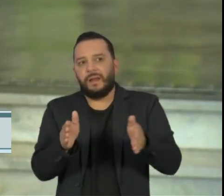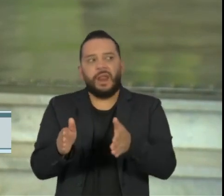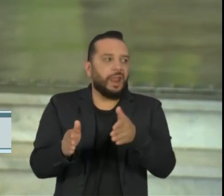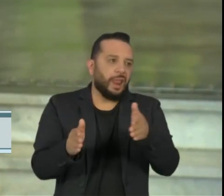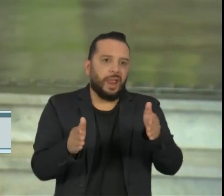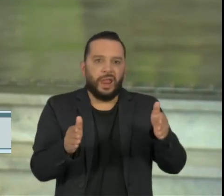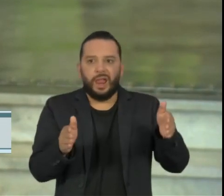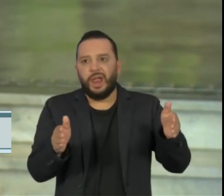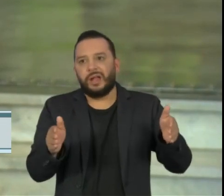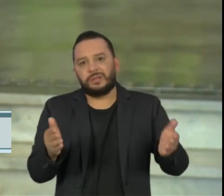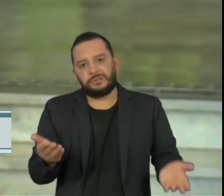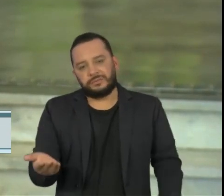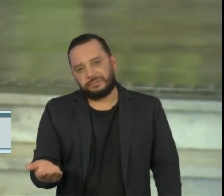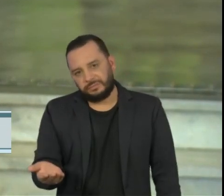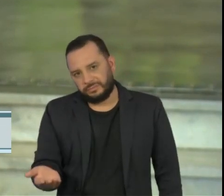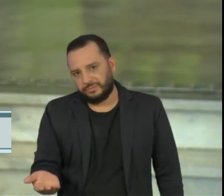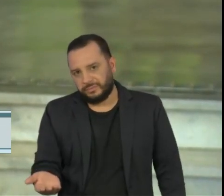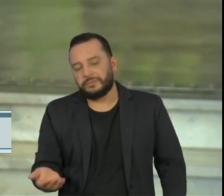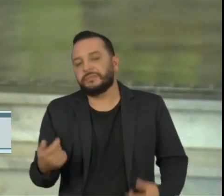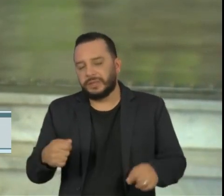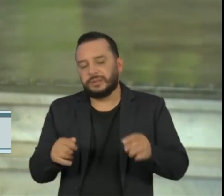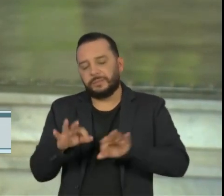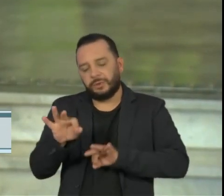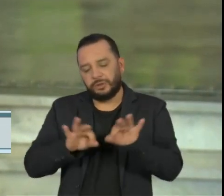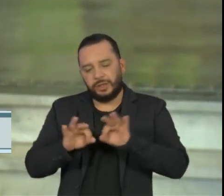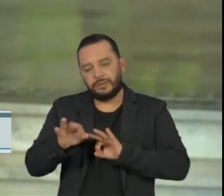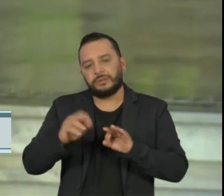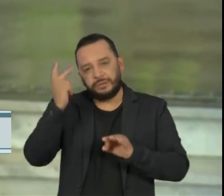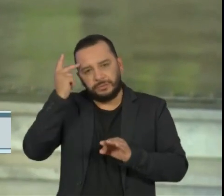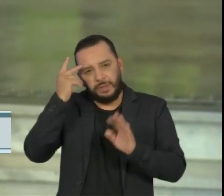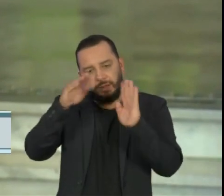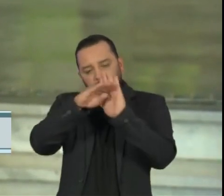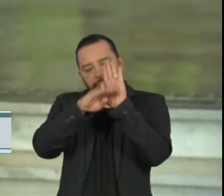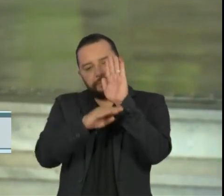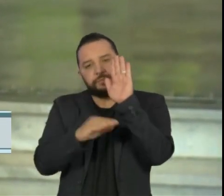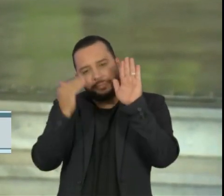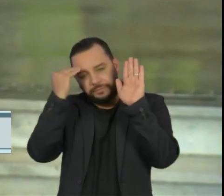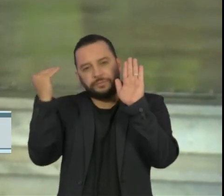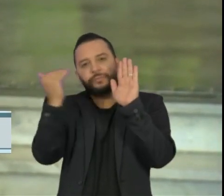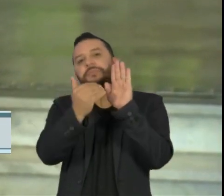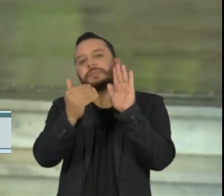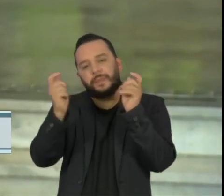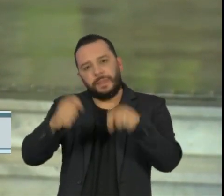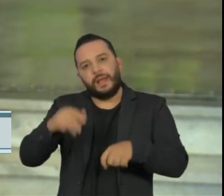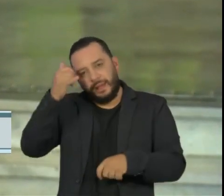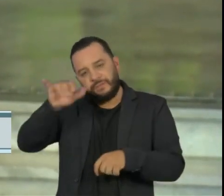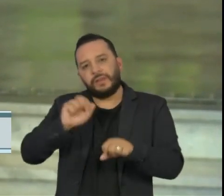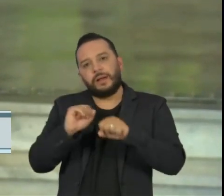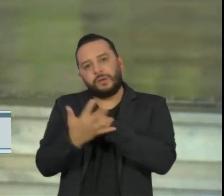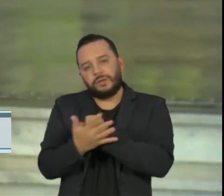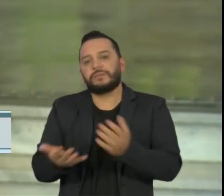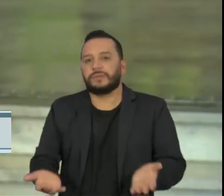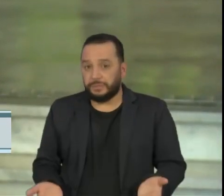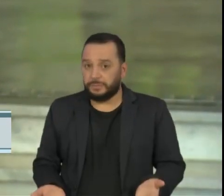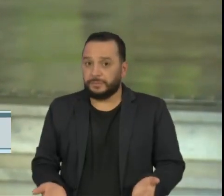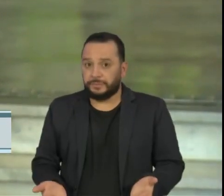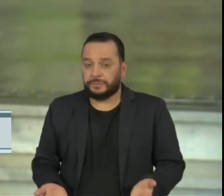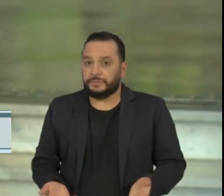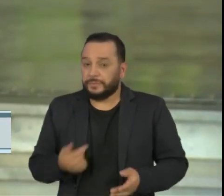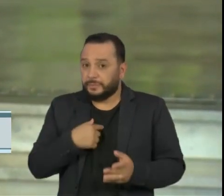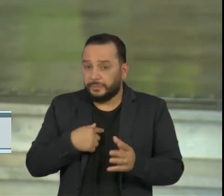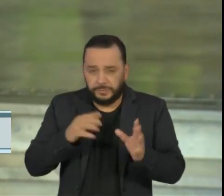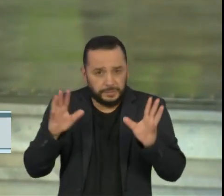Então, é muito importante a gente seguir aquele momento para que a gente possa sair mais rápido. Então, a síntese é: a